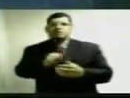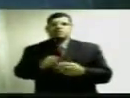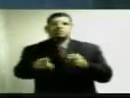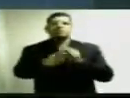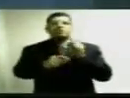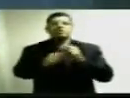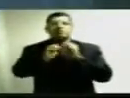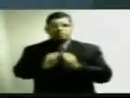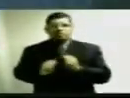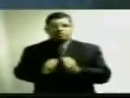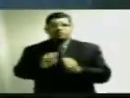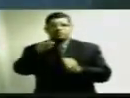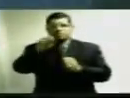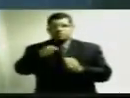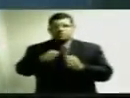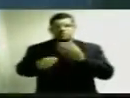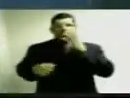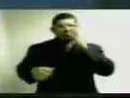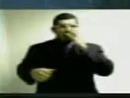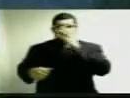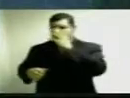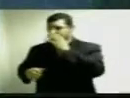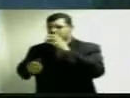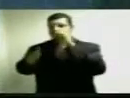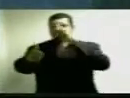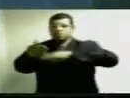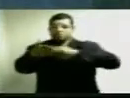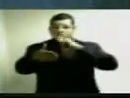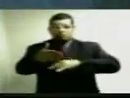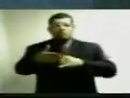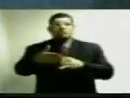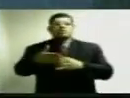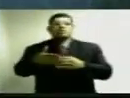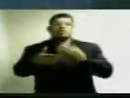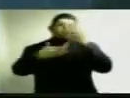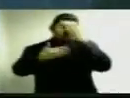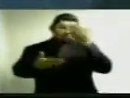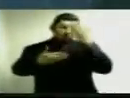IACI para que ela possa ser apreciada pela Comissão de Constituição e Justiça. Muito obrigado.